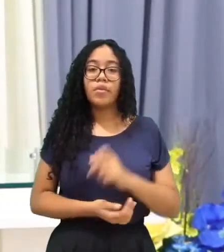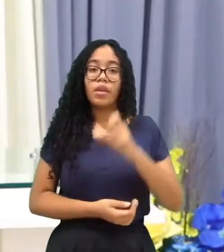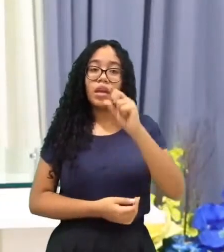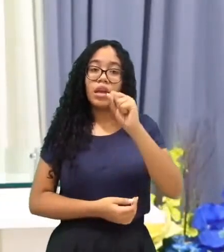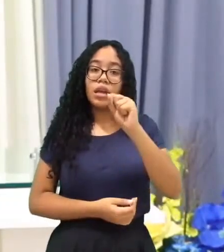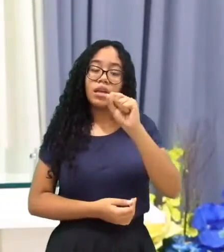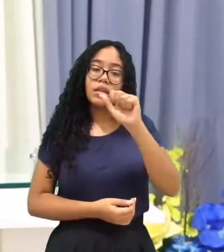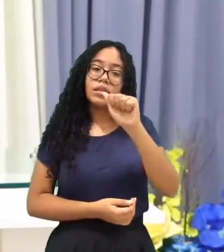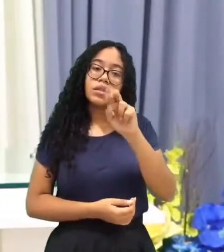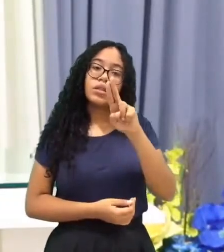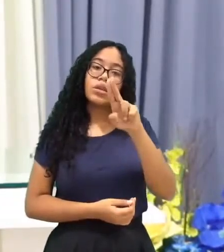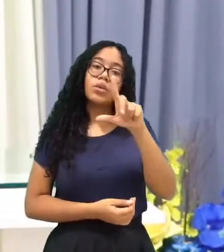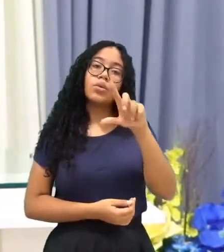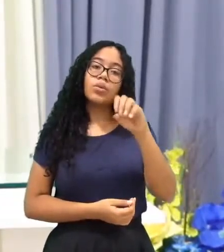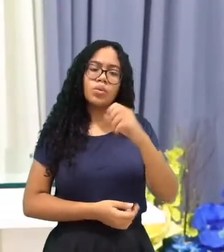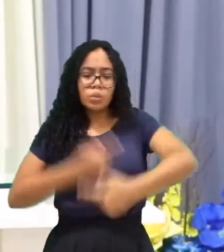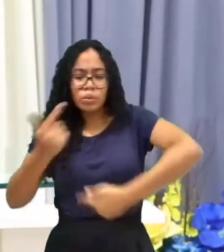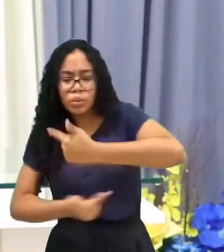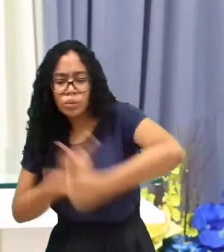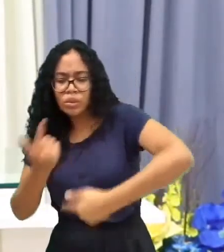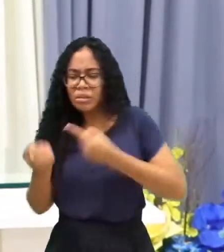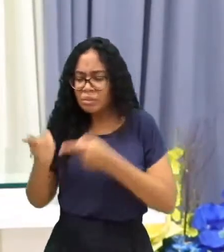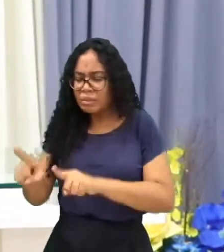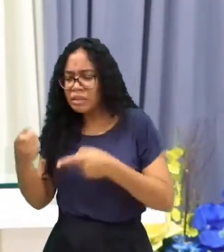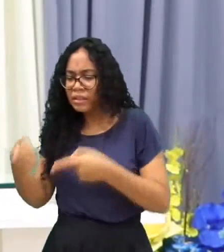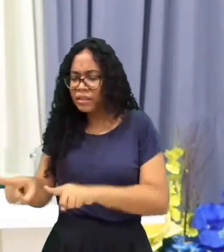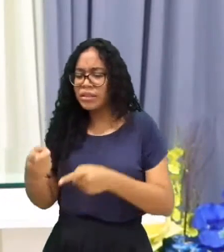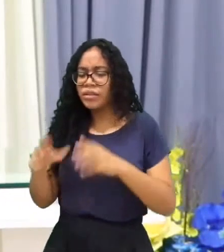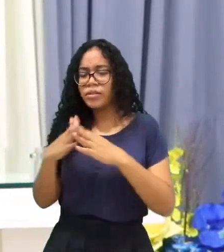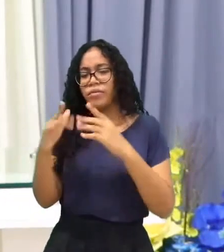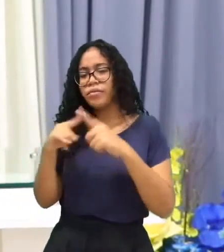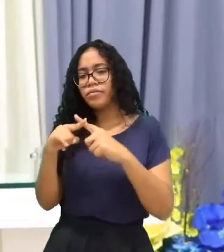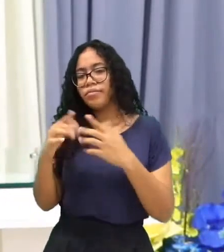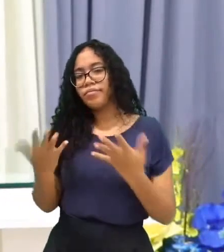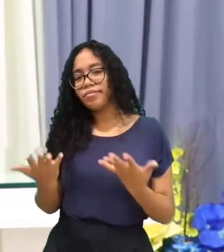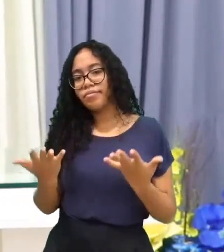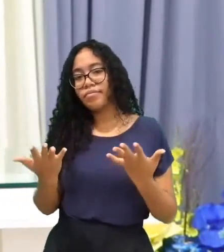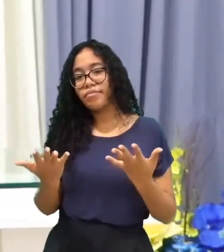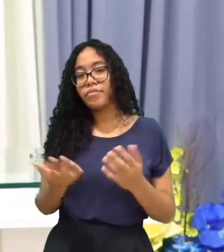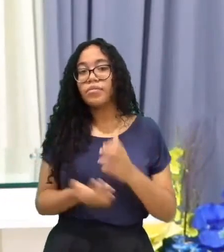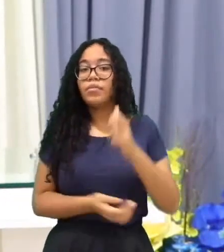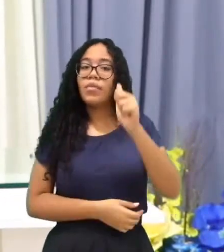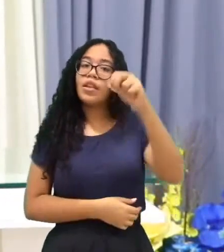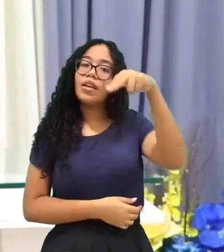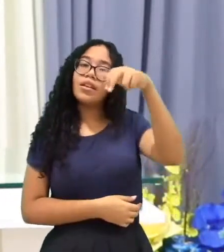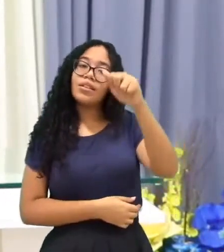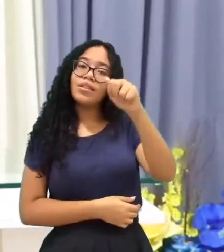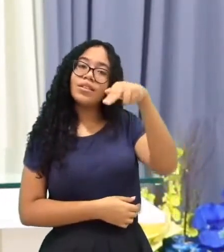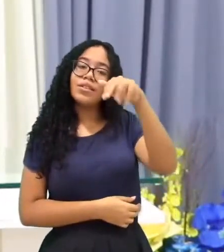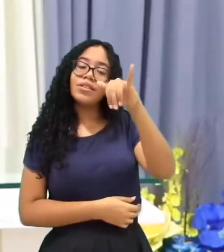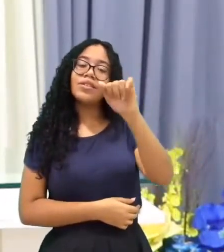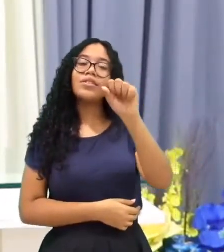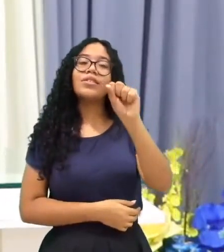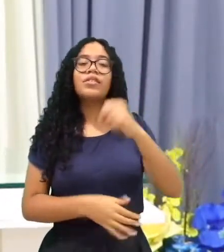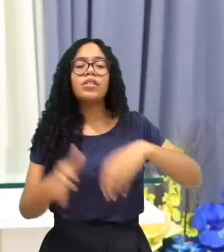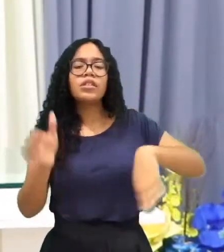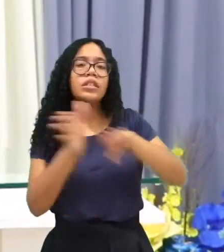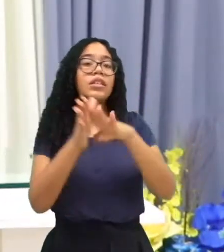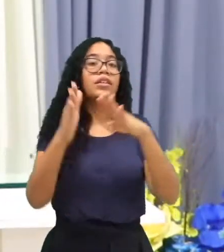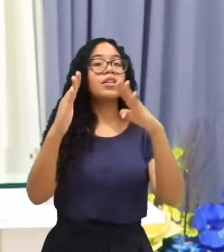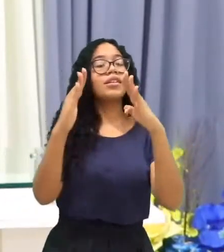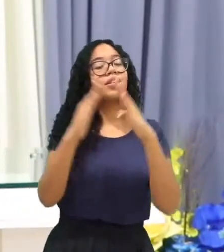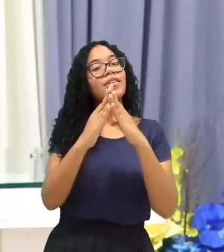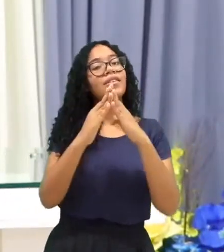que se render ao Senhor. E aí, quando Ananias chega ali, já chega, coloca a mão sobre